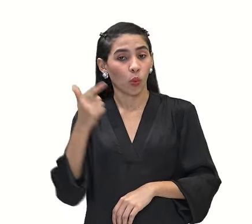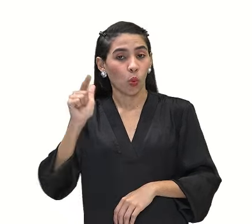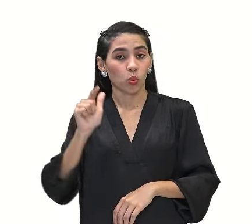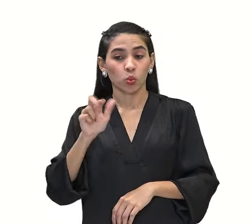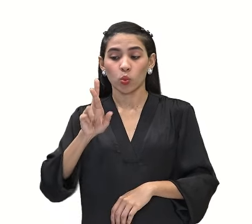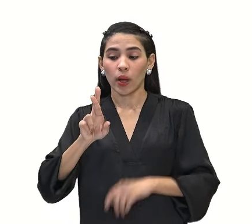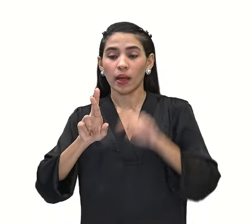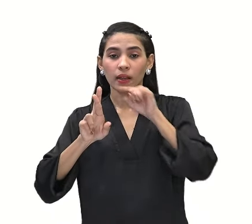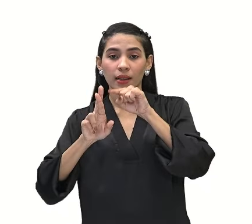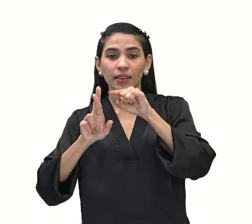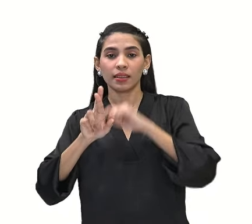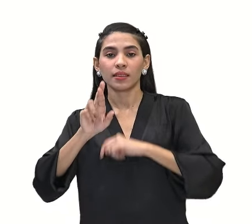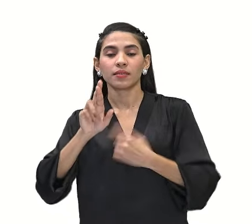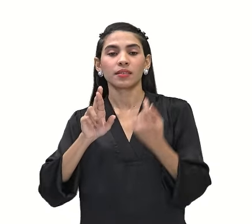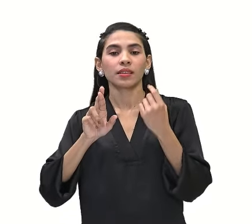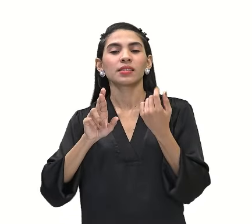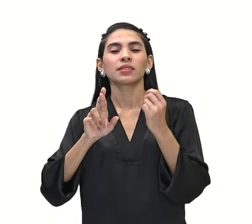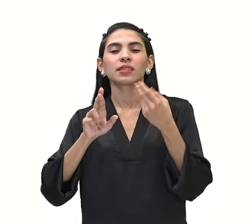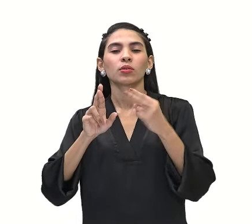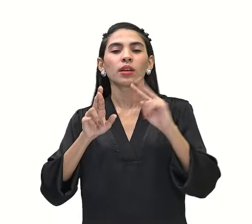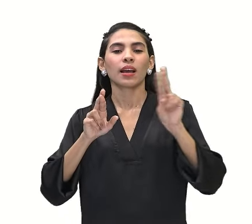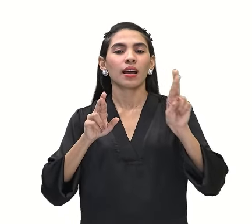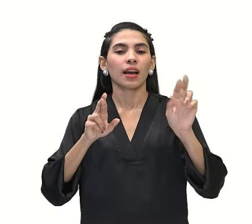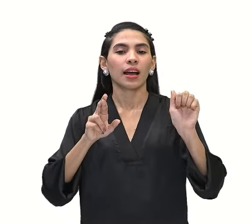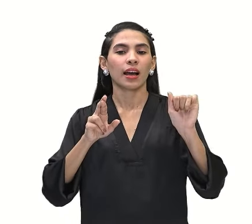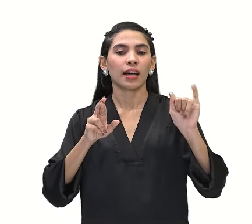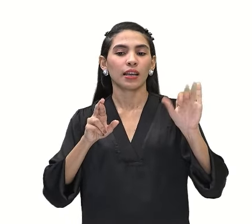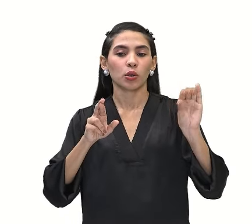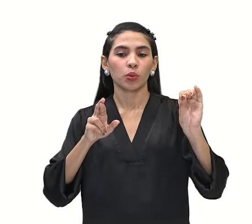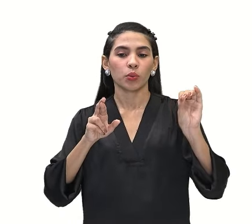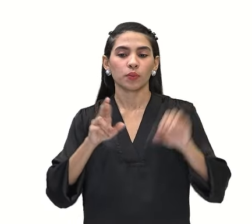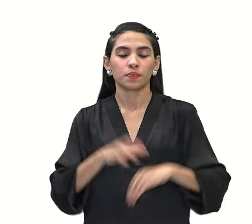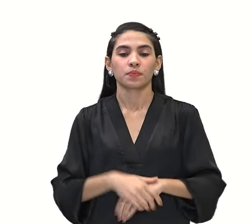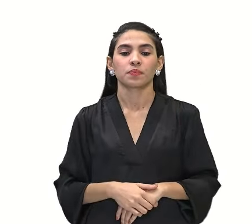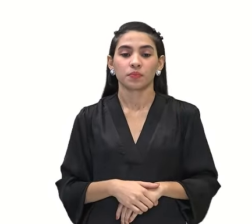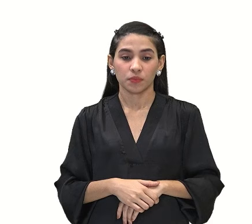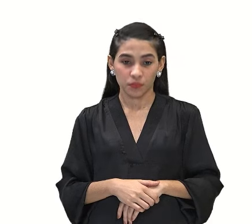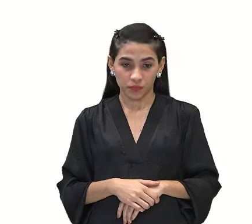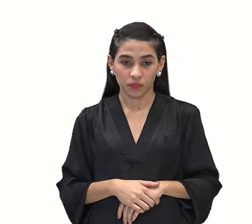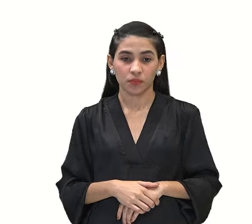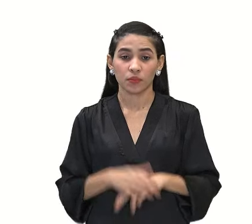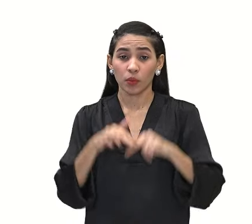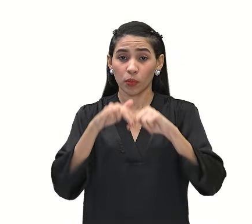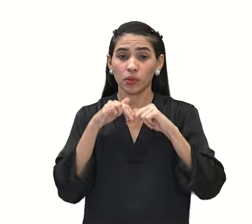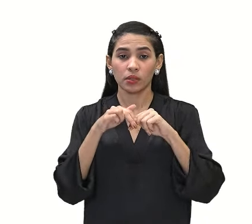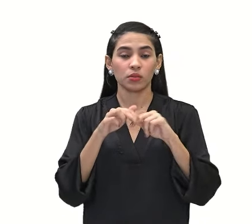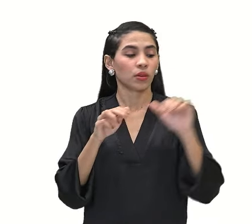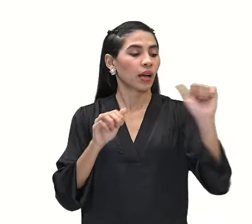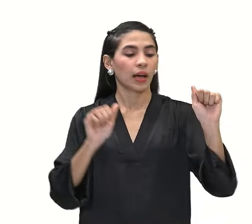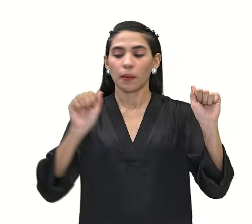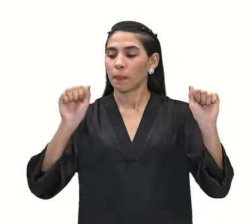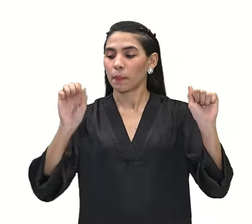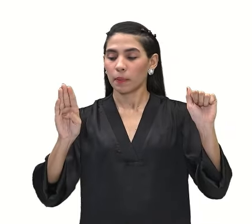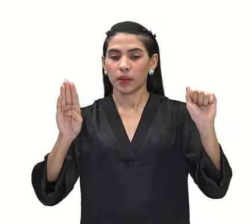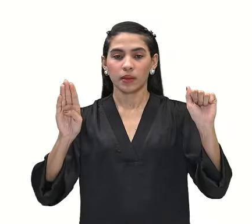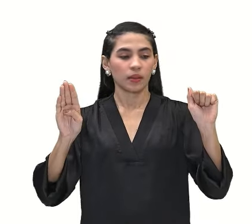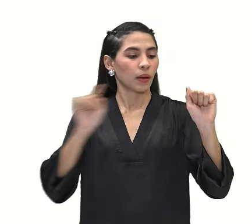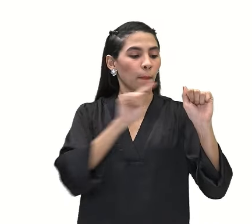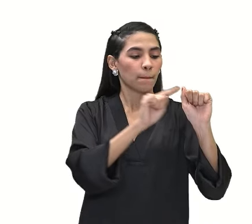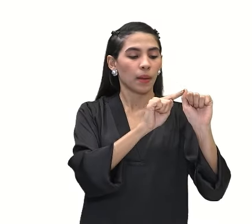raio portanto Olha o segmento AB né